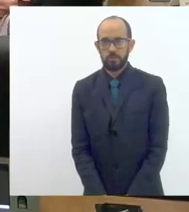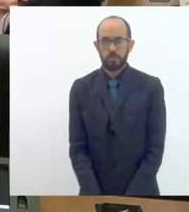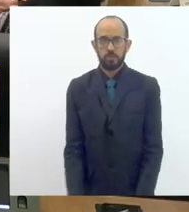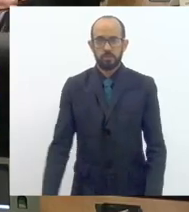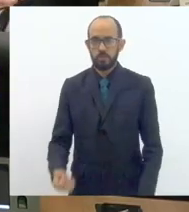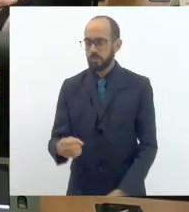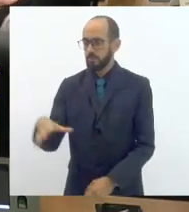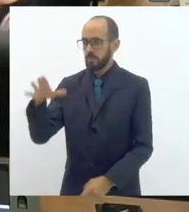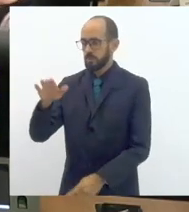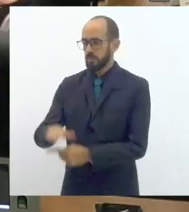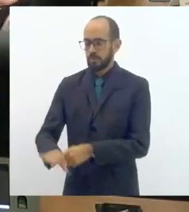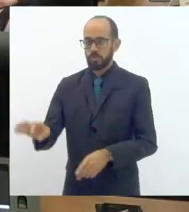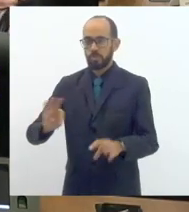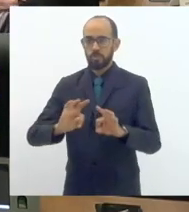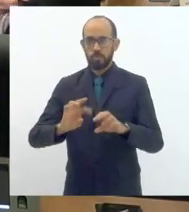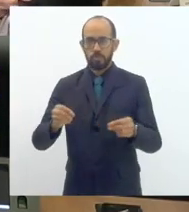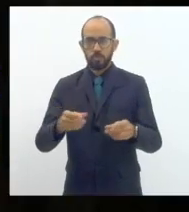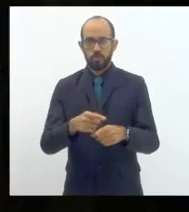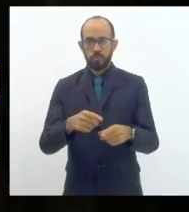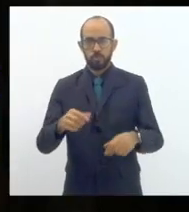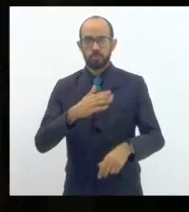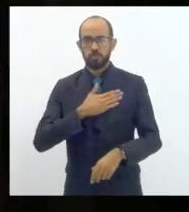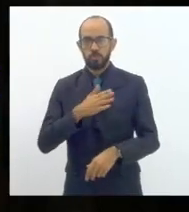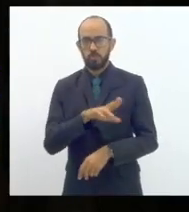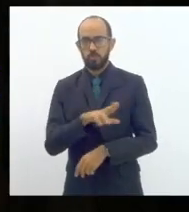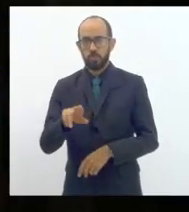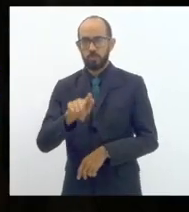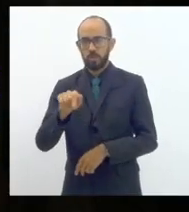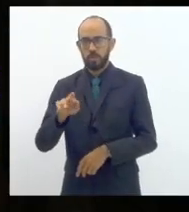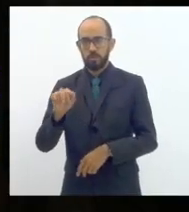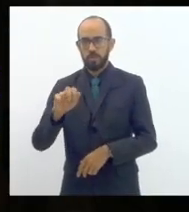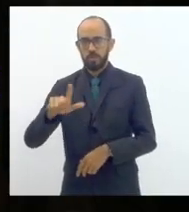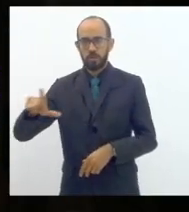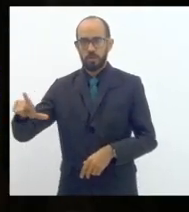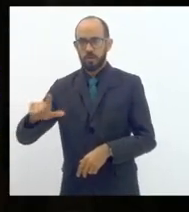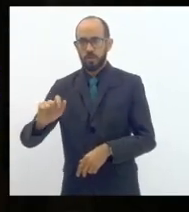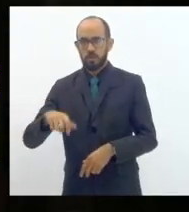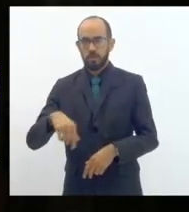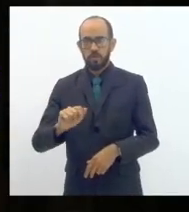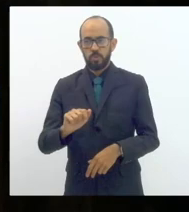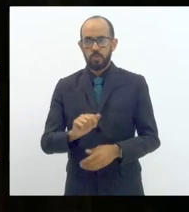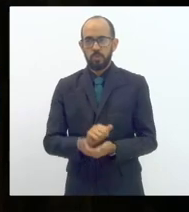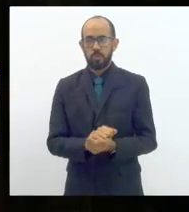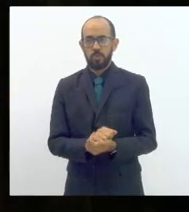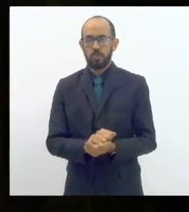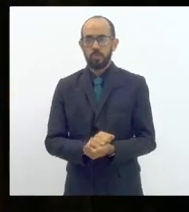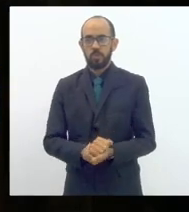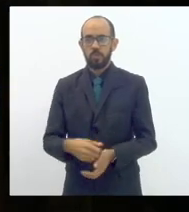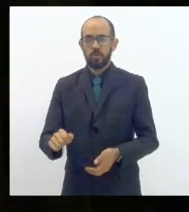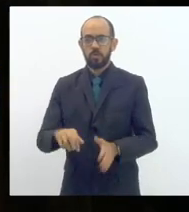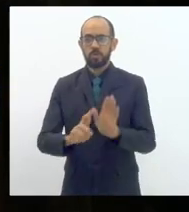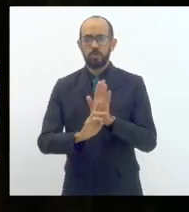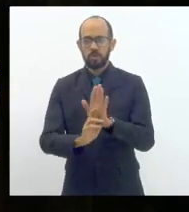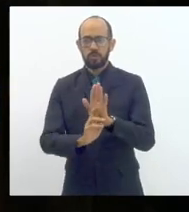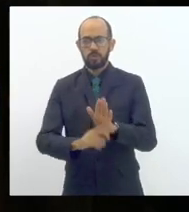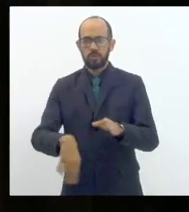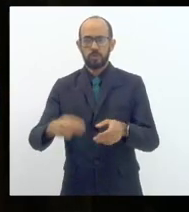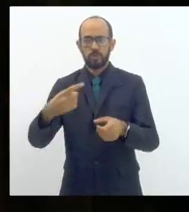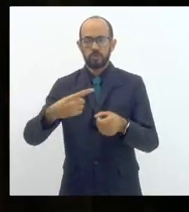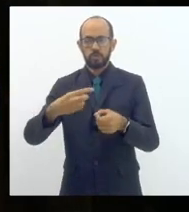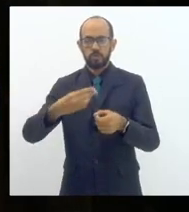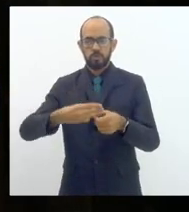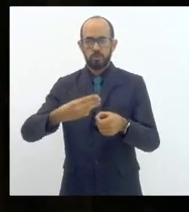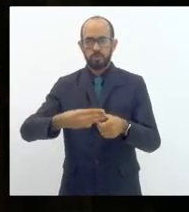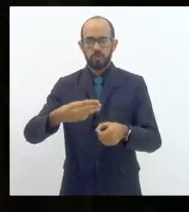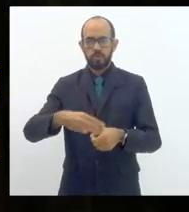Boa tarde a todos. Sou Gabriel Matos, do Colégio Estadual Deodato Linhares, representante do município de Miracema,